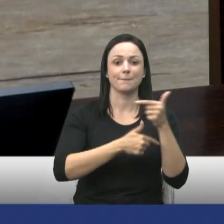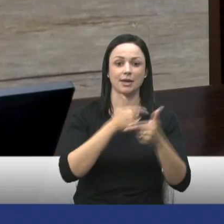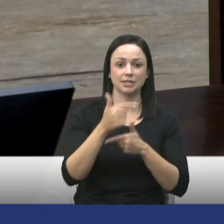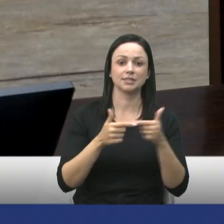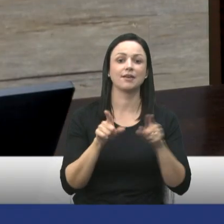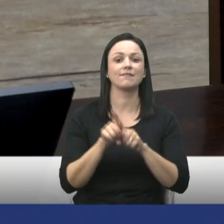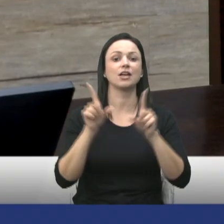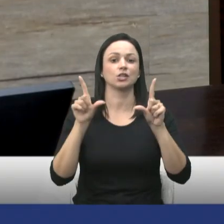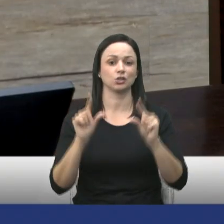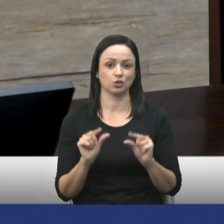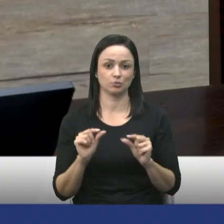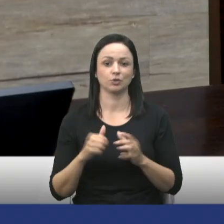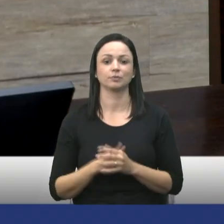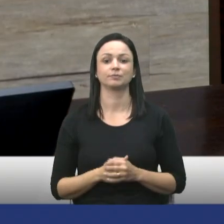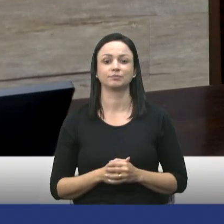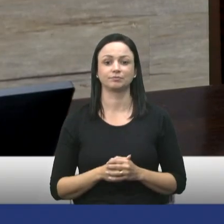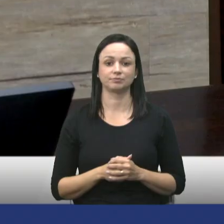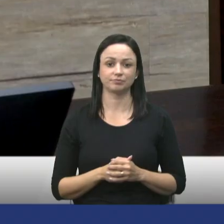vai diminuir.